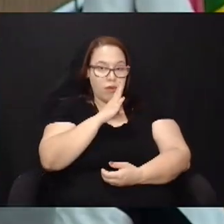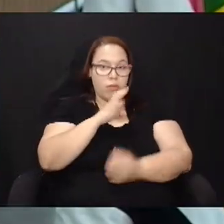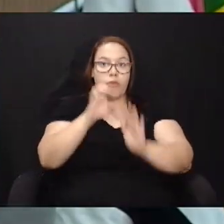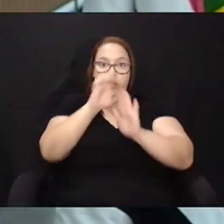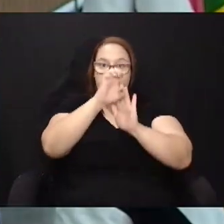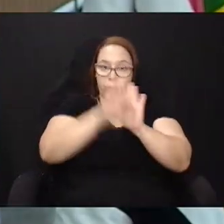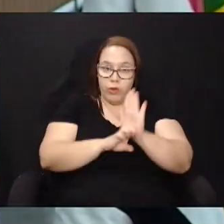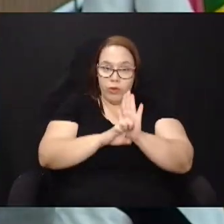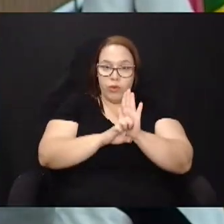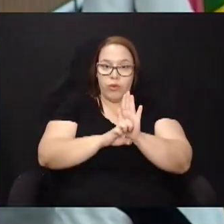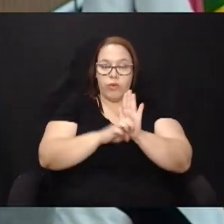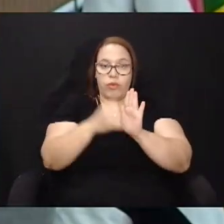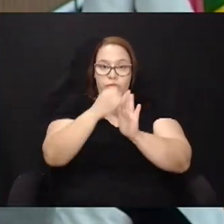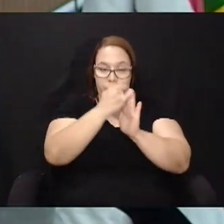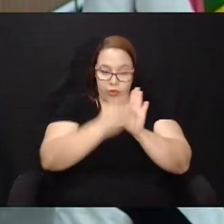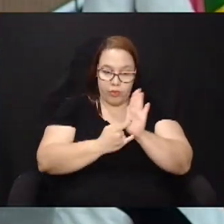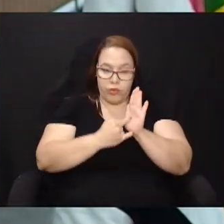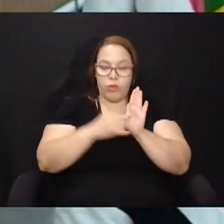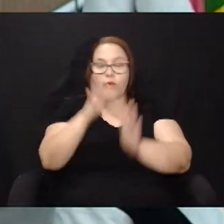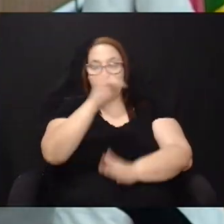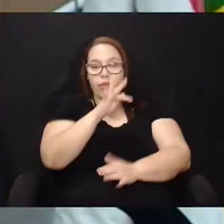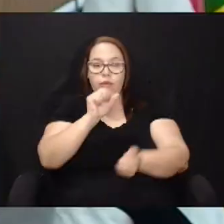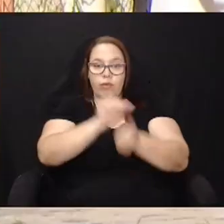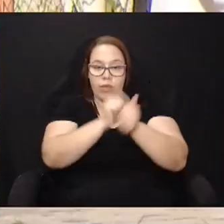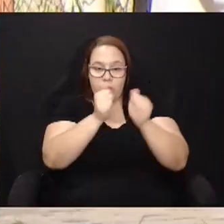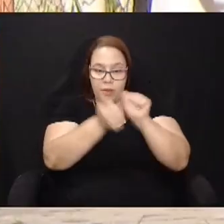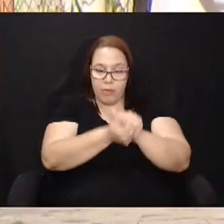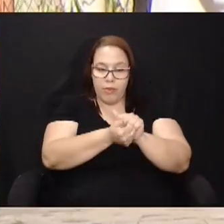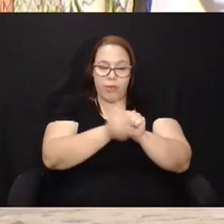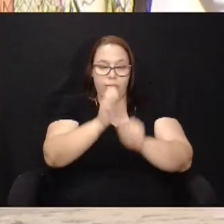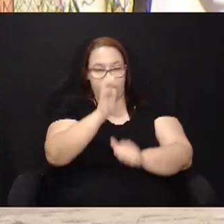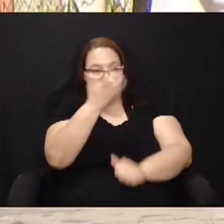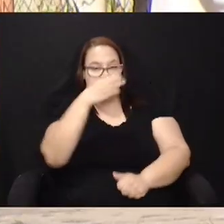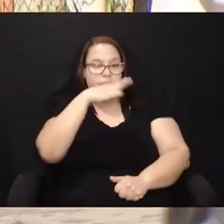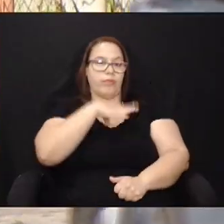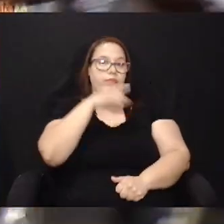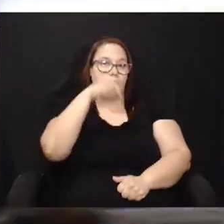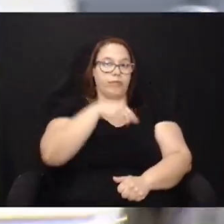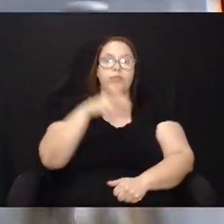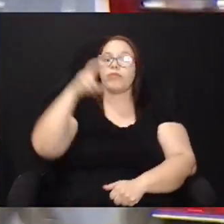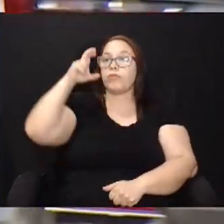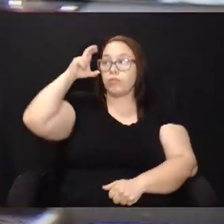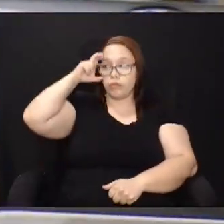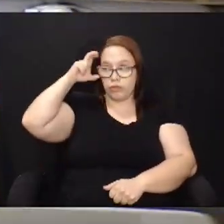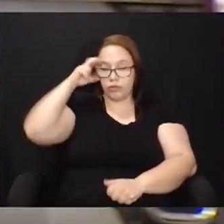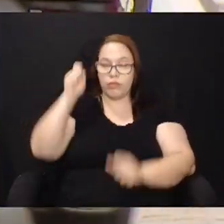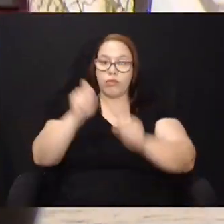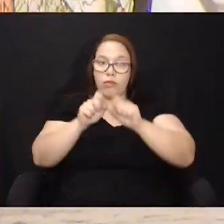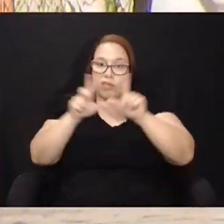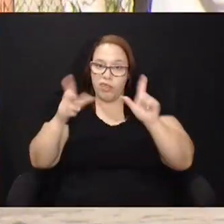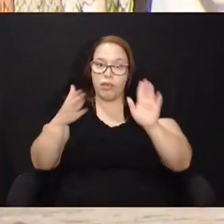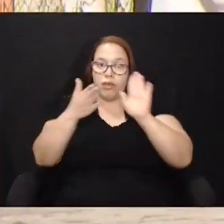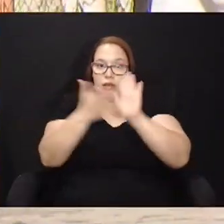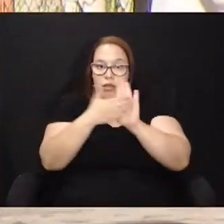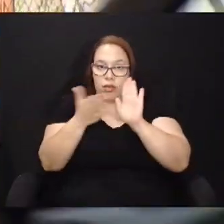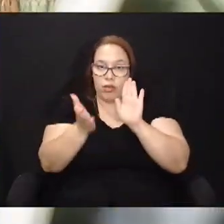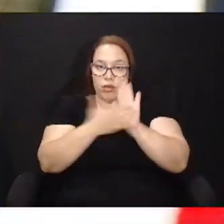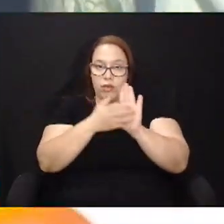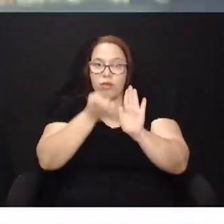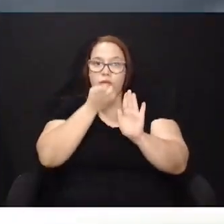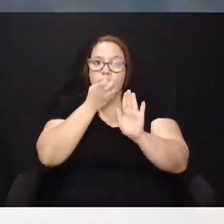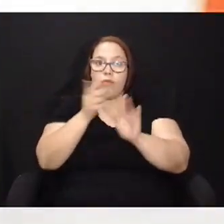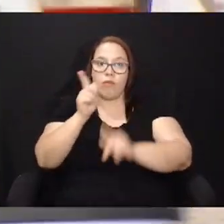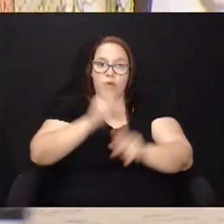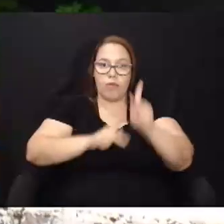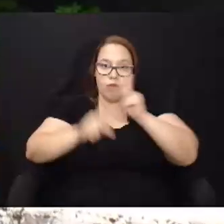estamos tentando adequar para que isso aconteça na nossa cidade. Carlinhos Camelô destaca que a proposta beneficia um grupo populacional